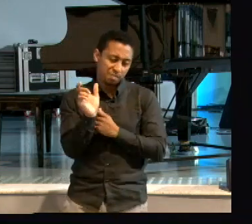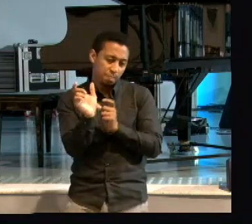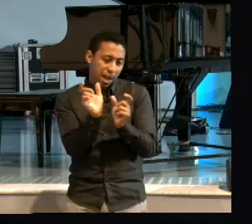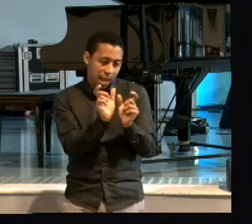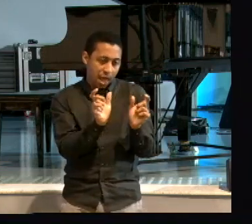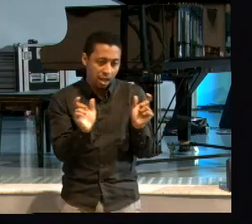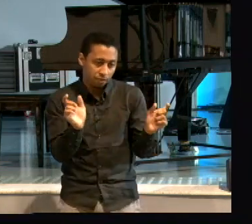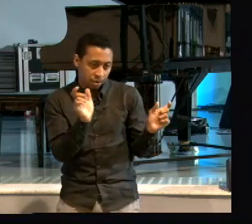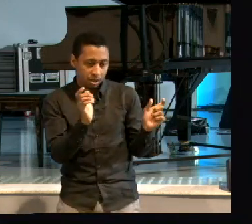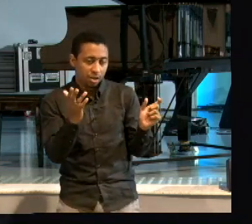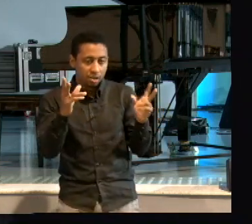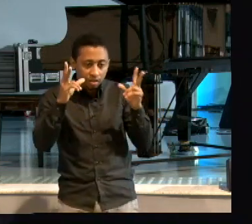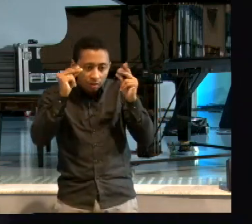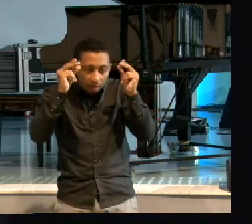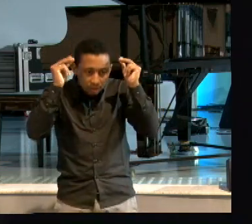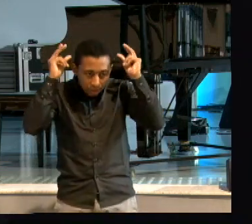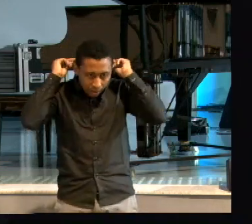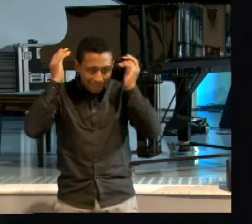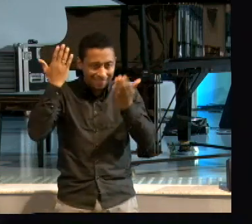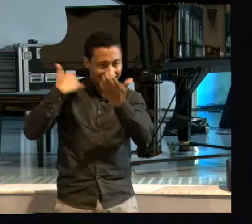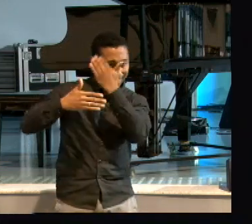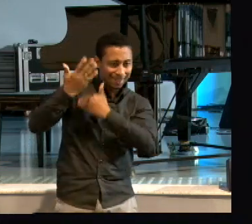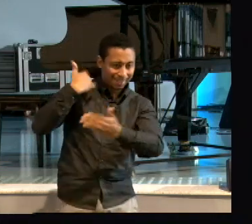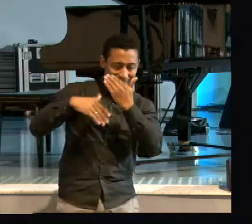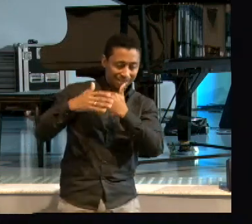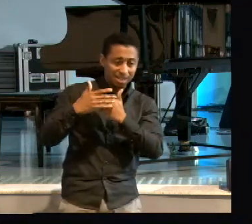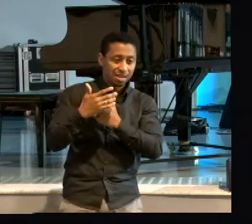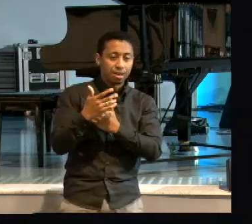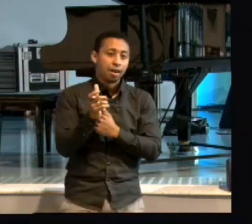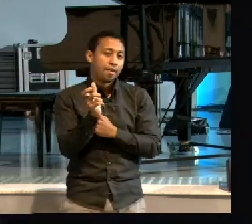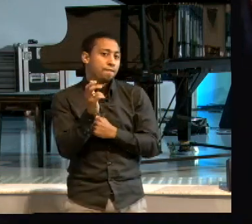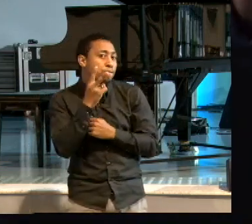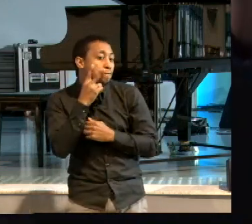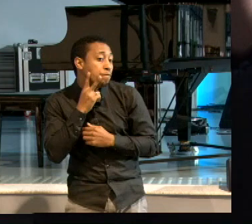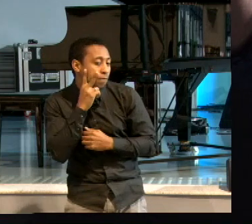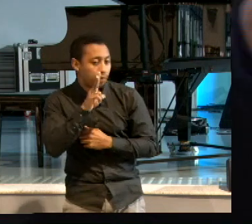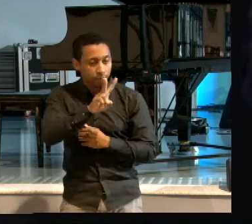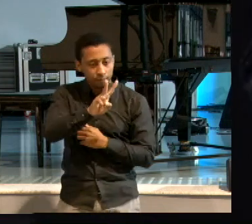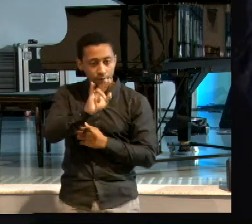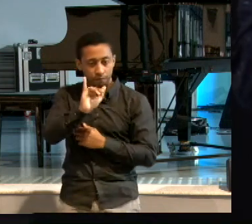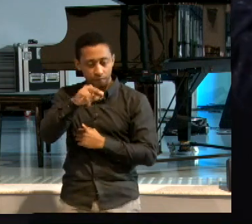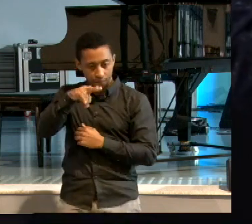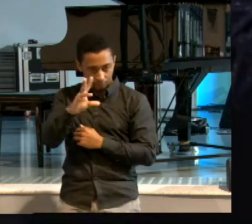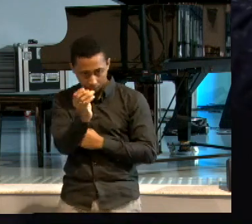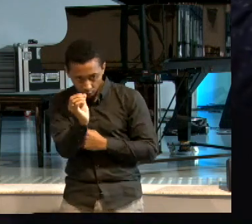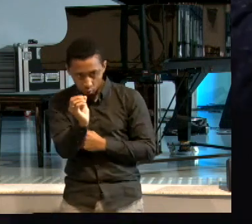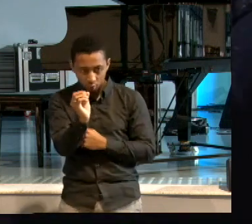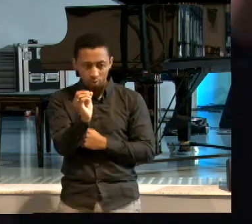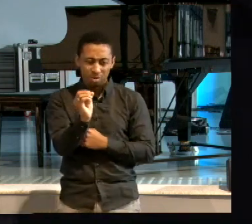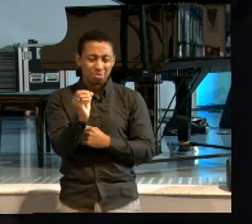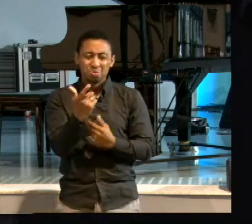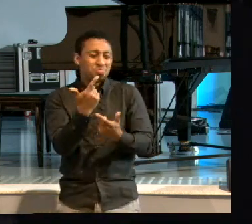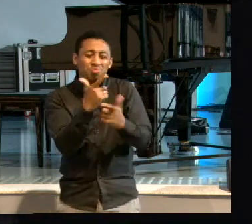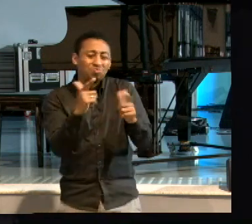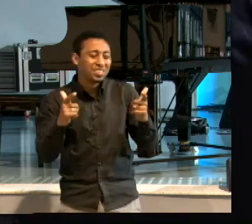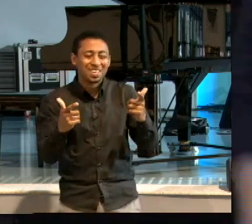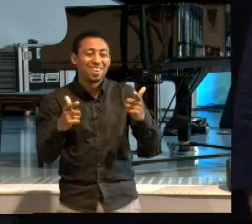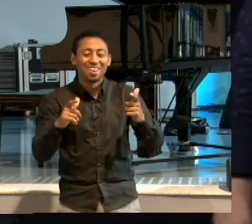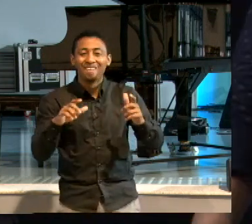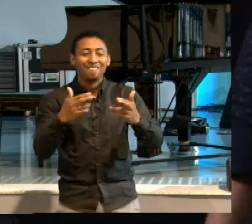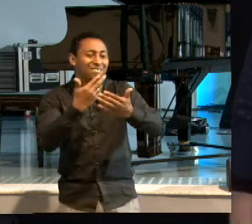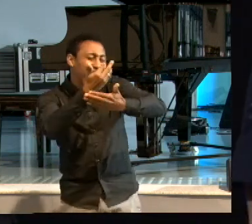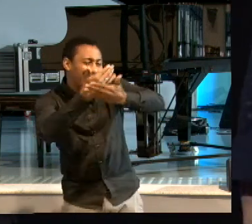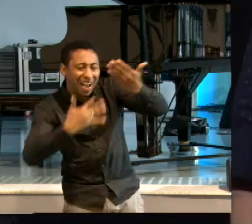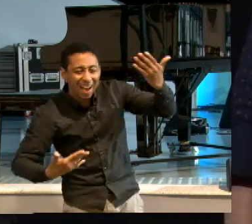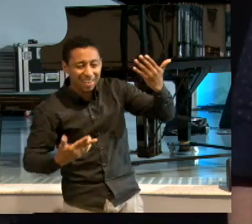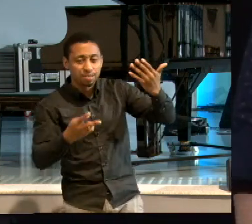distintas para cada um dos tipos de vinho. No Velho Testamento no hebraico, você vai encontrar a definição de mosto e de vinho. Mosto, normalmente,